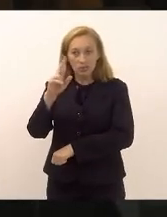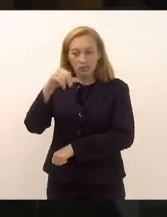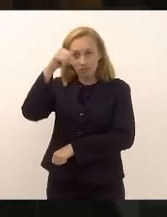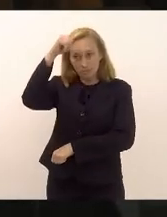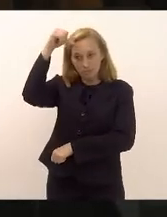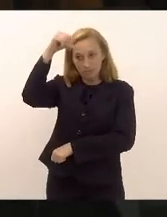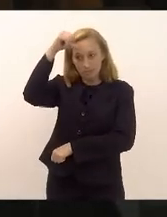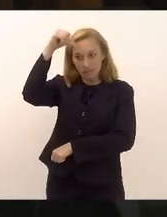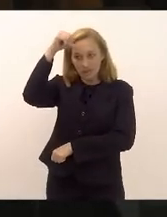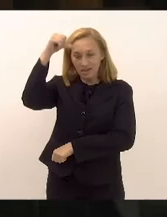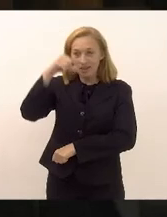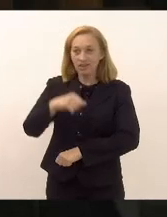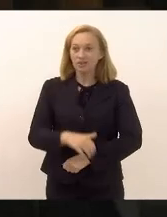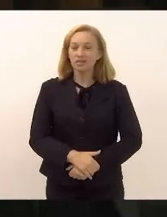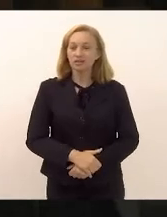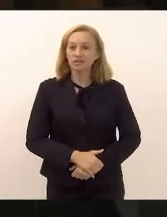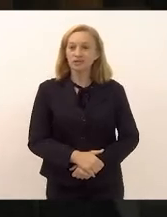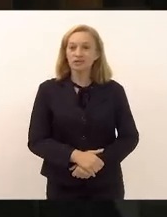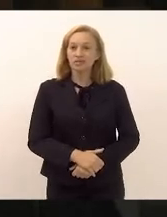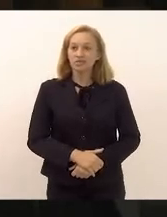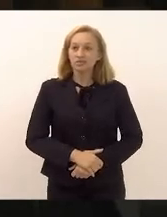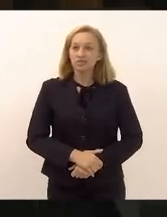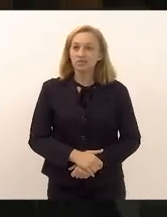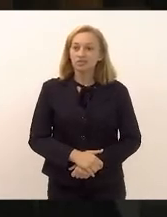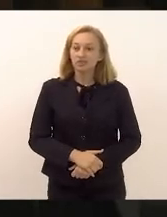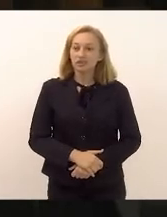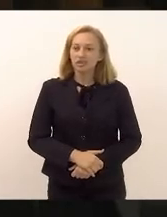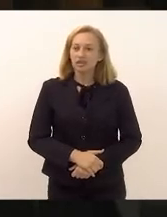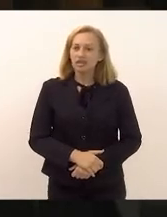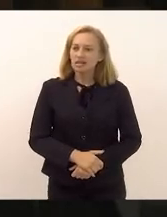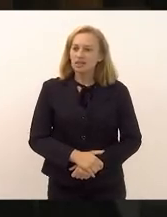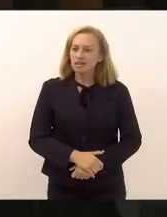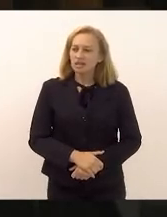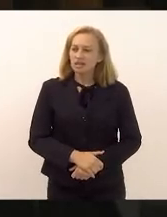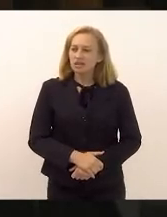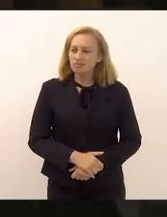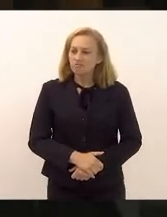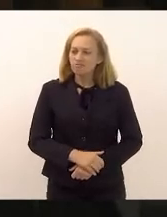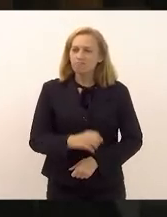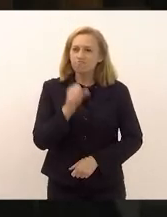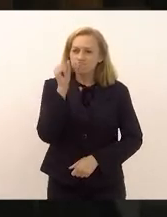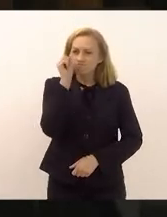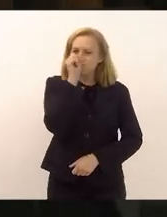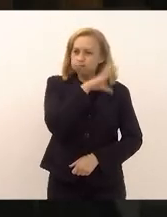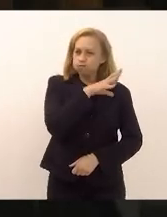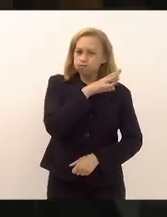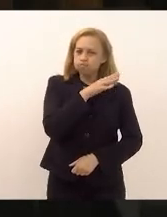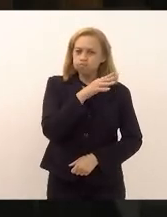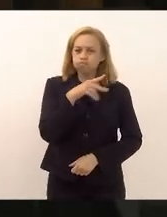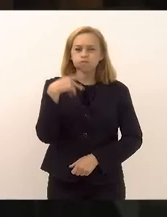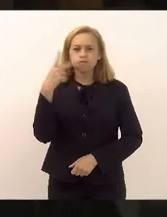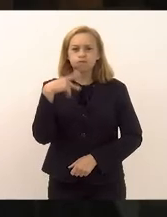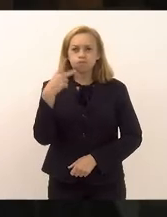Castro, que, num ato de insensibilidade política e social,